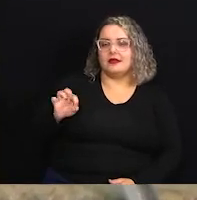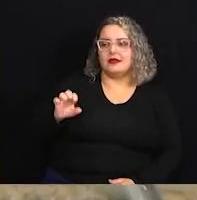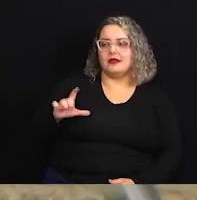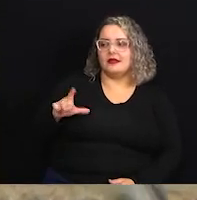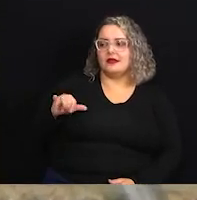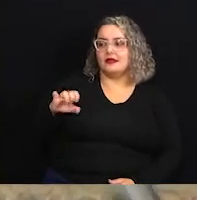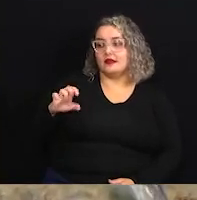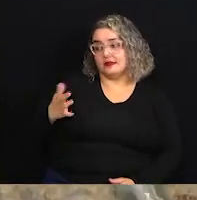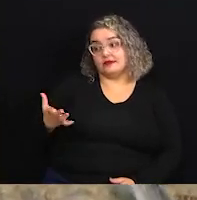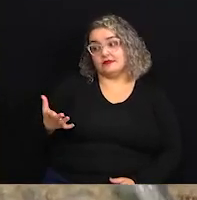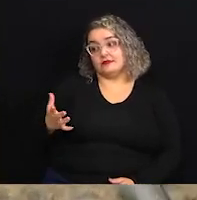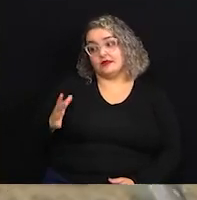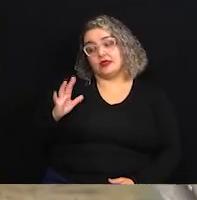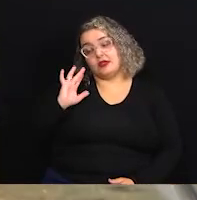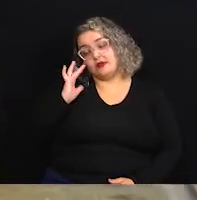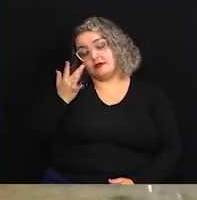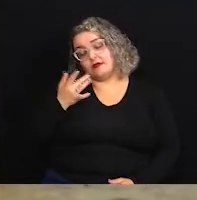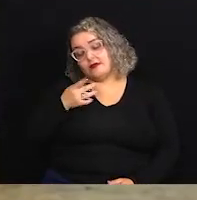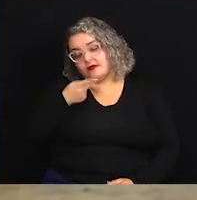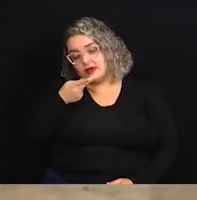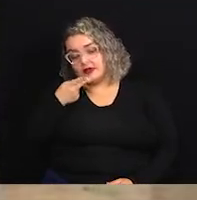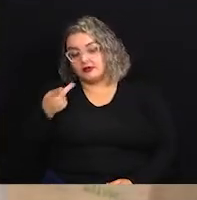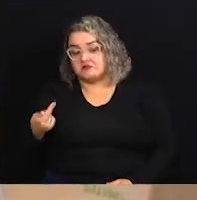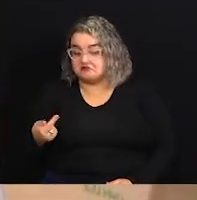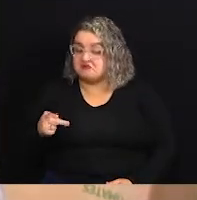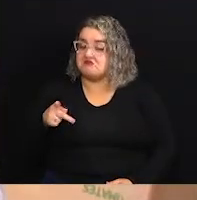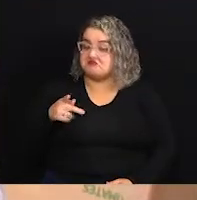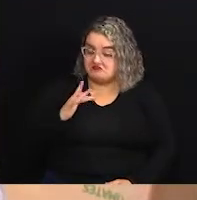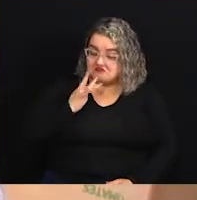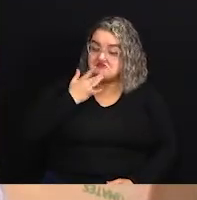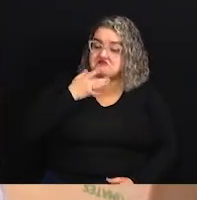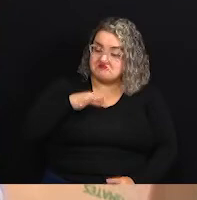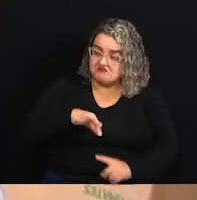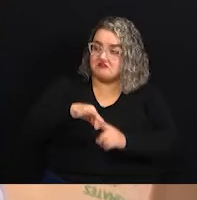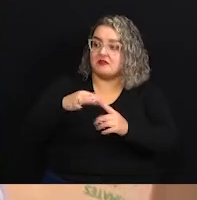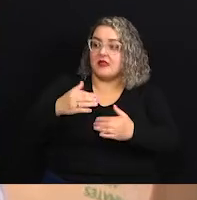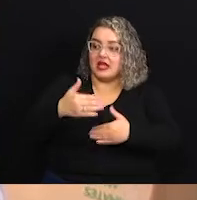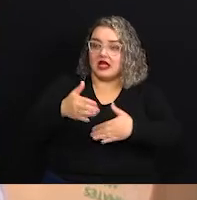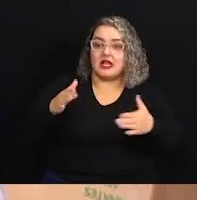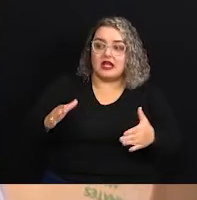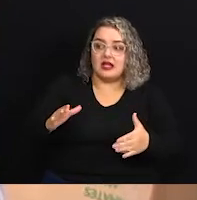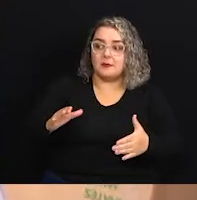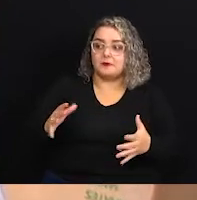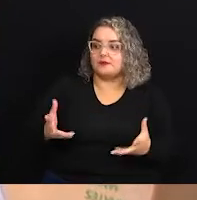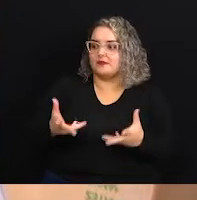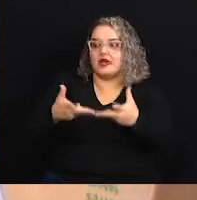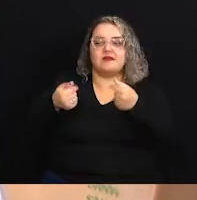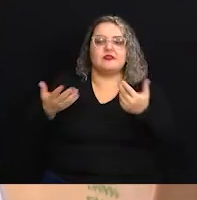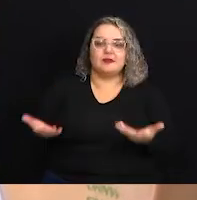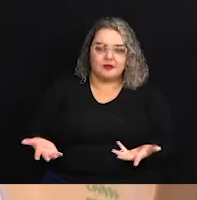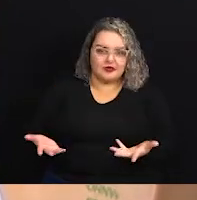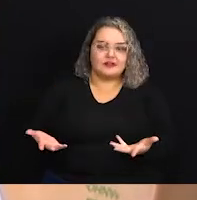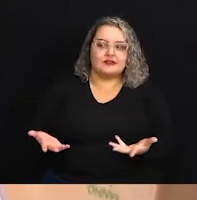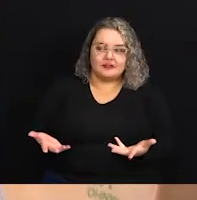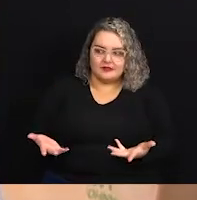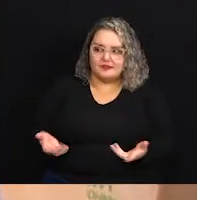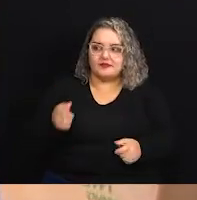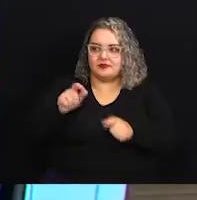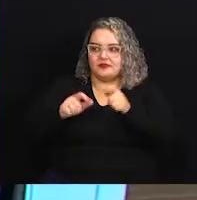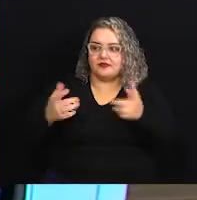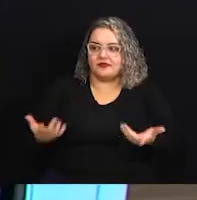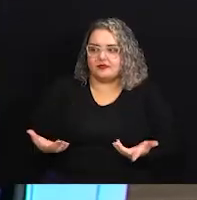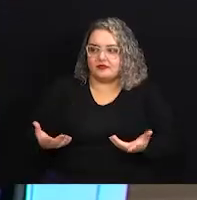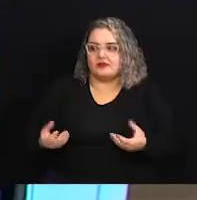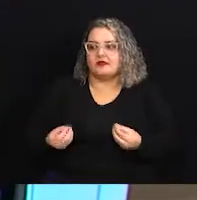eu diria que é um privilégio, porque as caçambas do Cambuí são muito ricas. Sim. Né? As pessoas